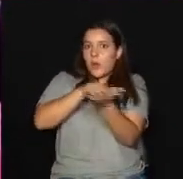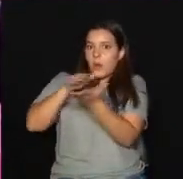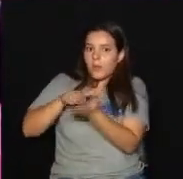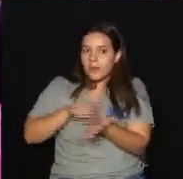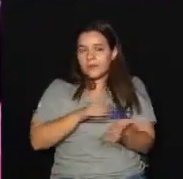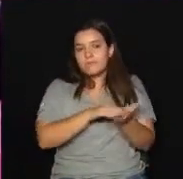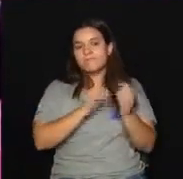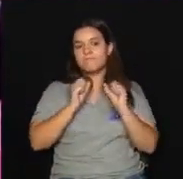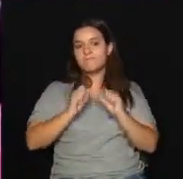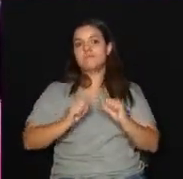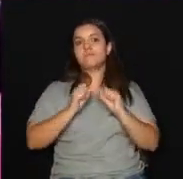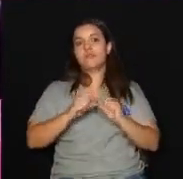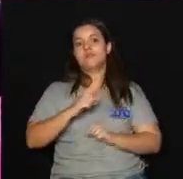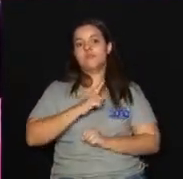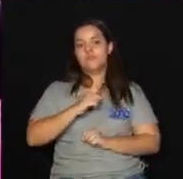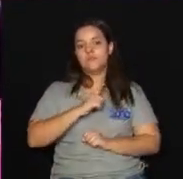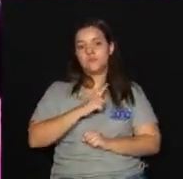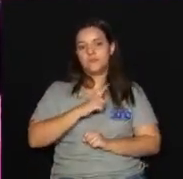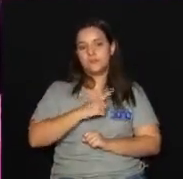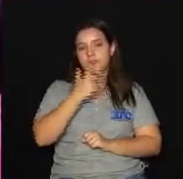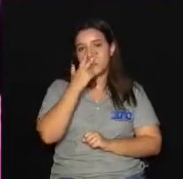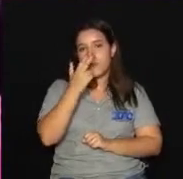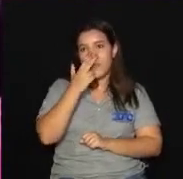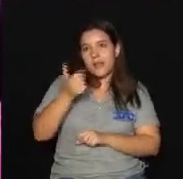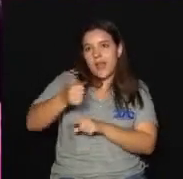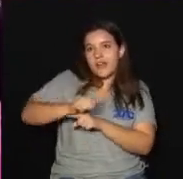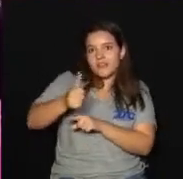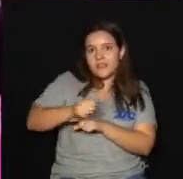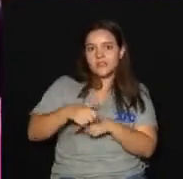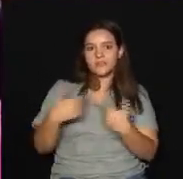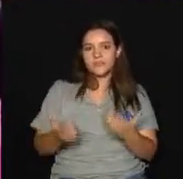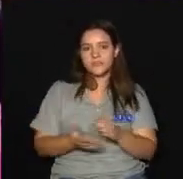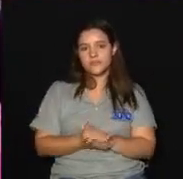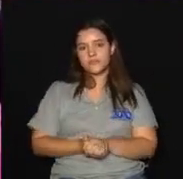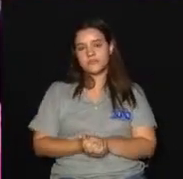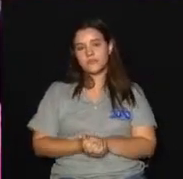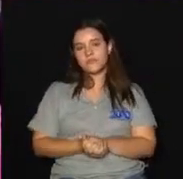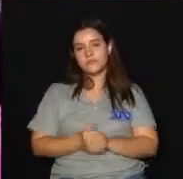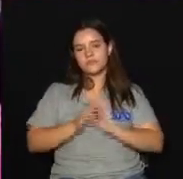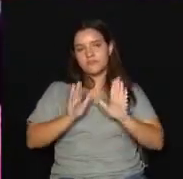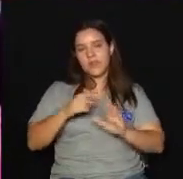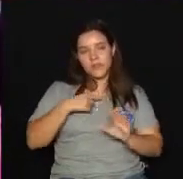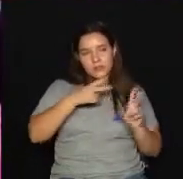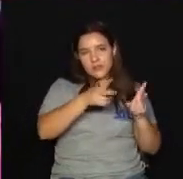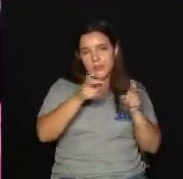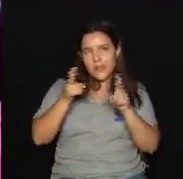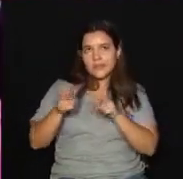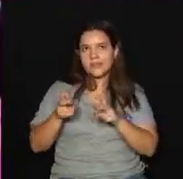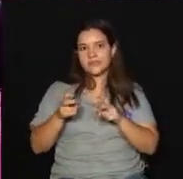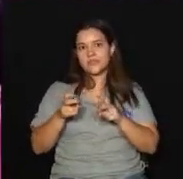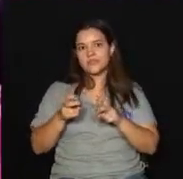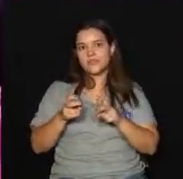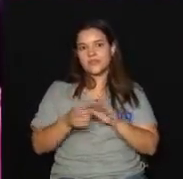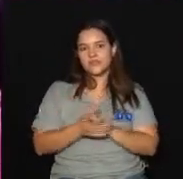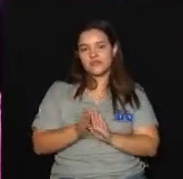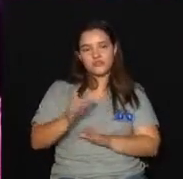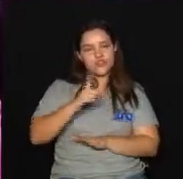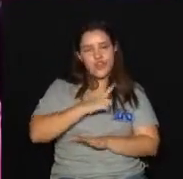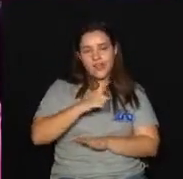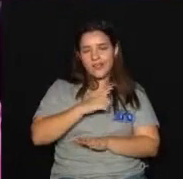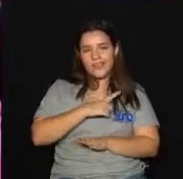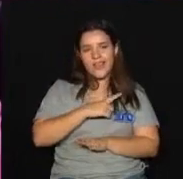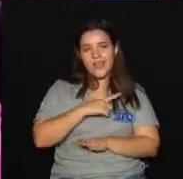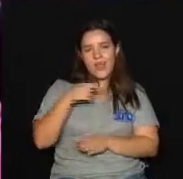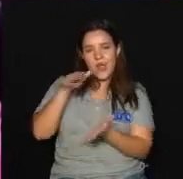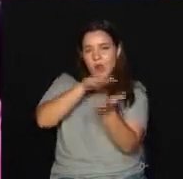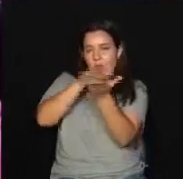possam ter uma variação. Fora isso, eu não vejo como, porque a máquina já está